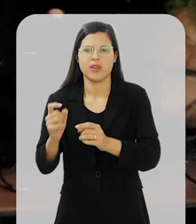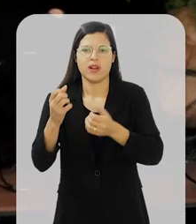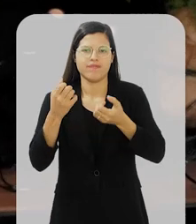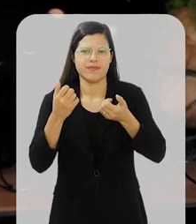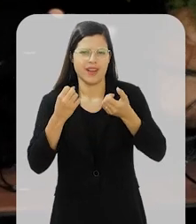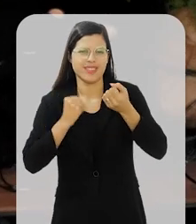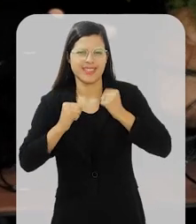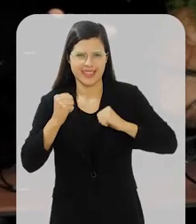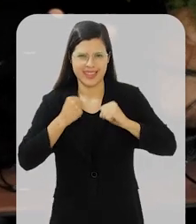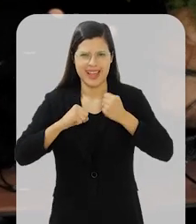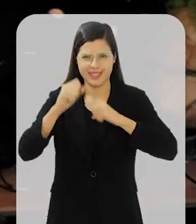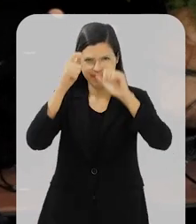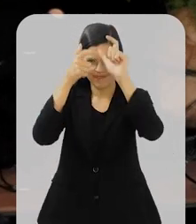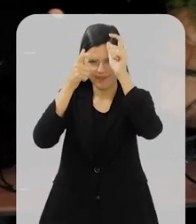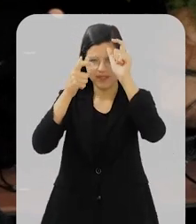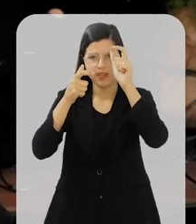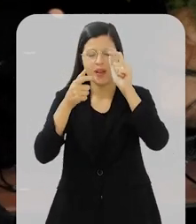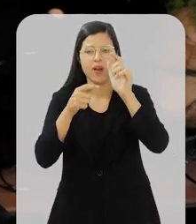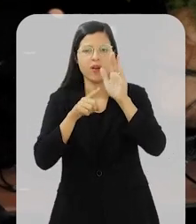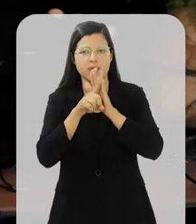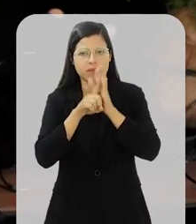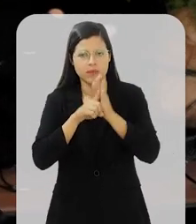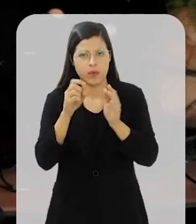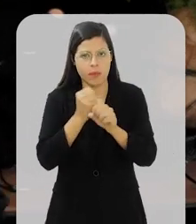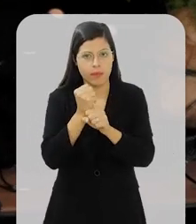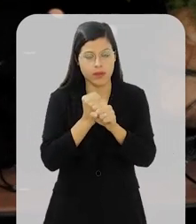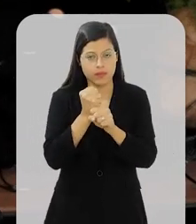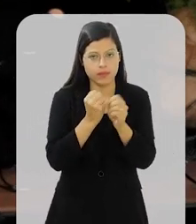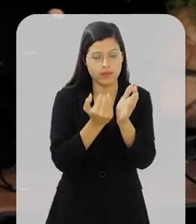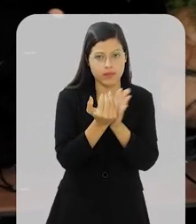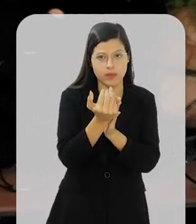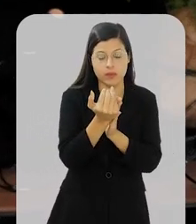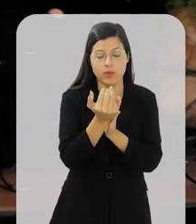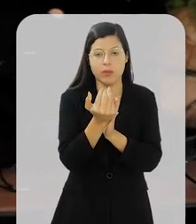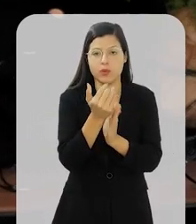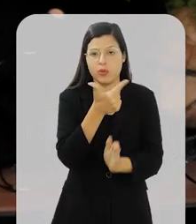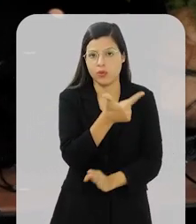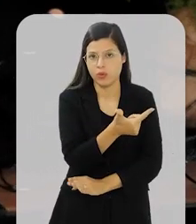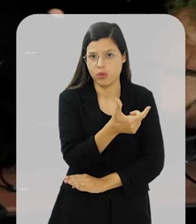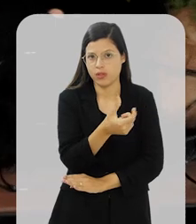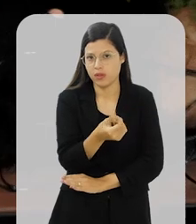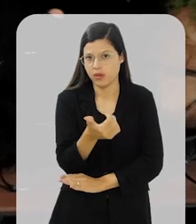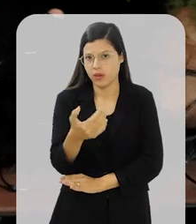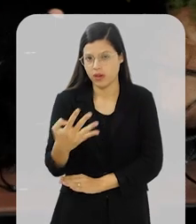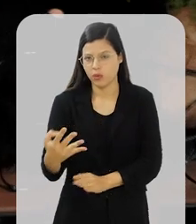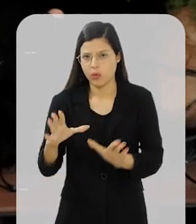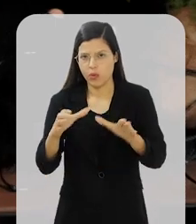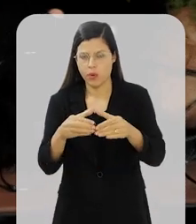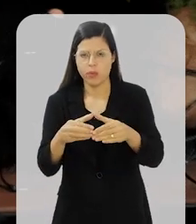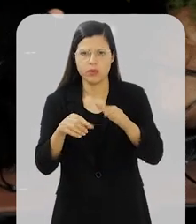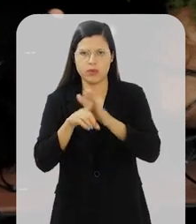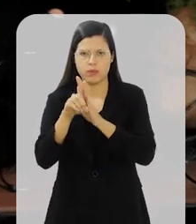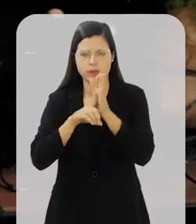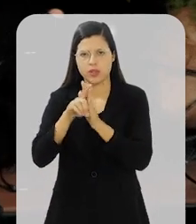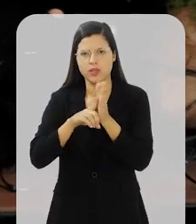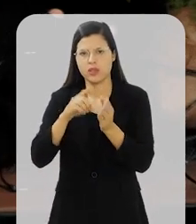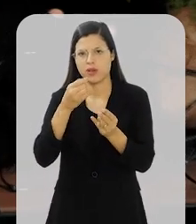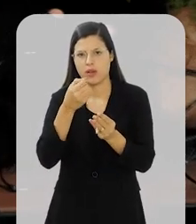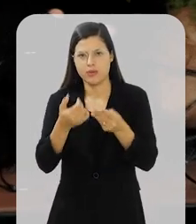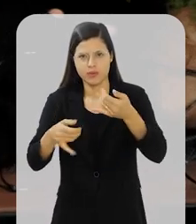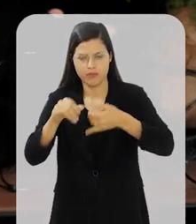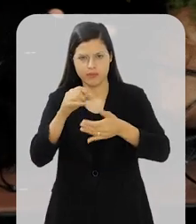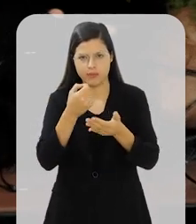ansiedade. As investigações começaram em 2014 e foram desenvolvidas pelo grupo de pesquisa do Laboratório de